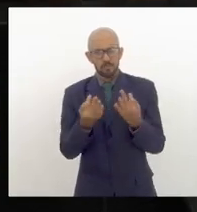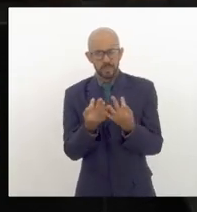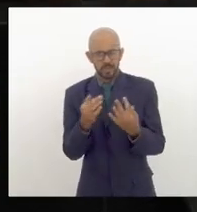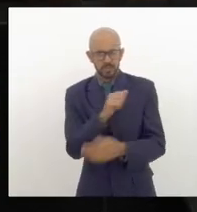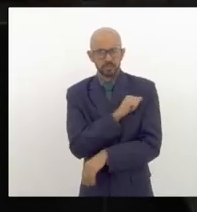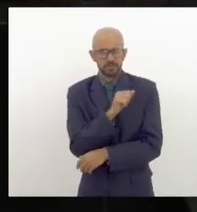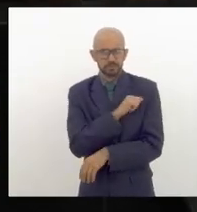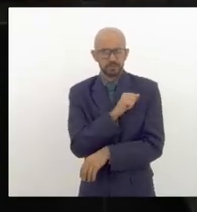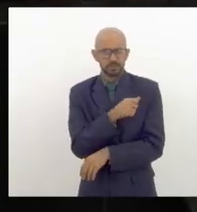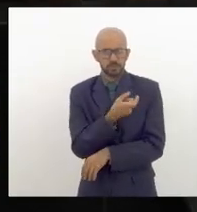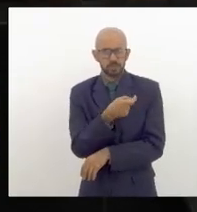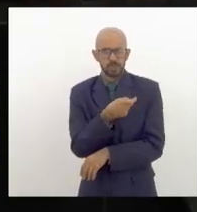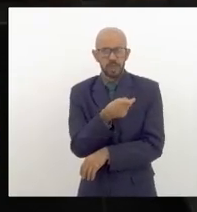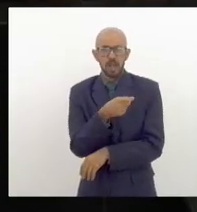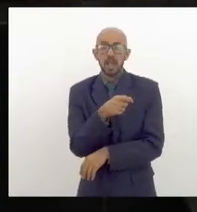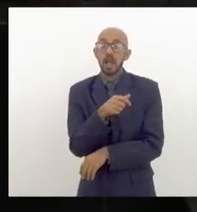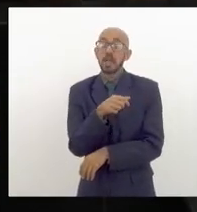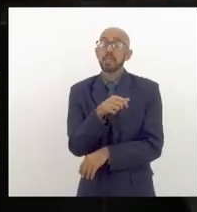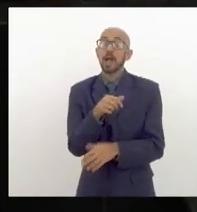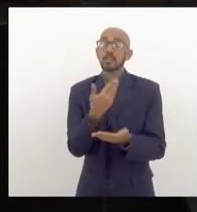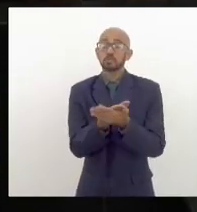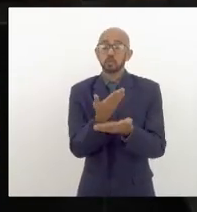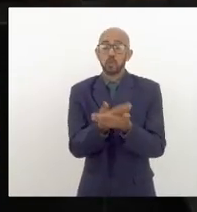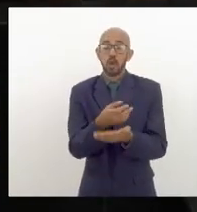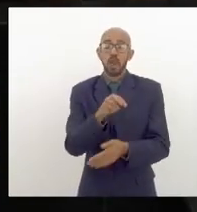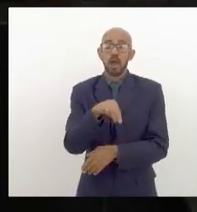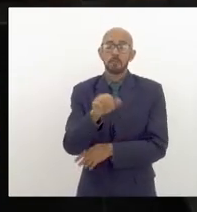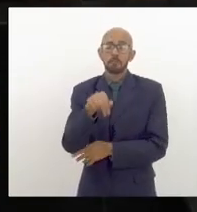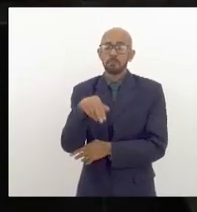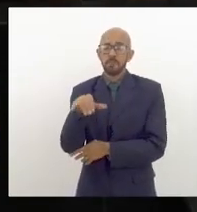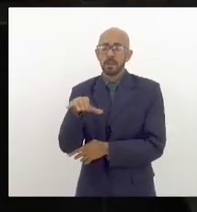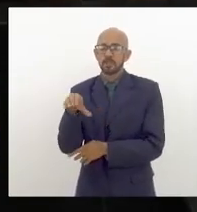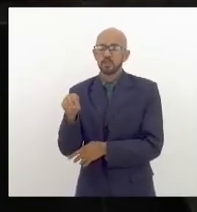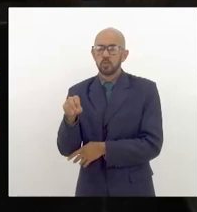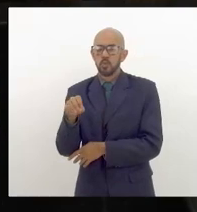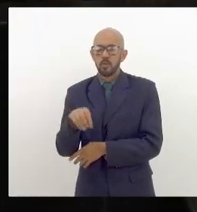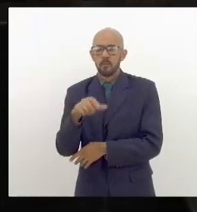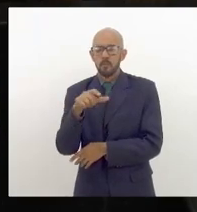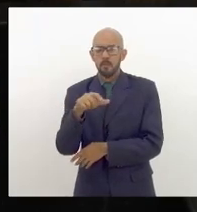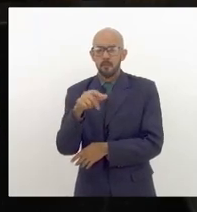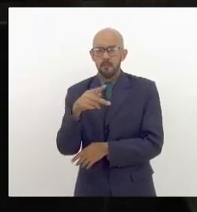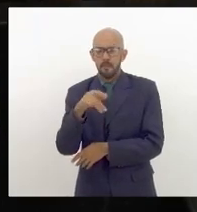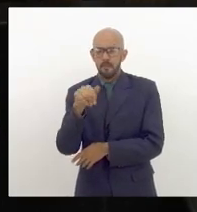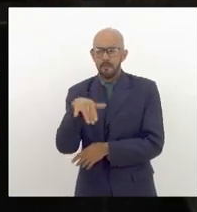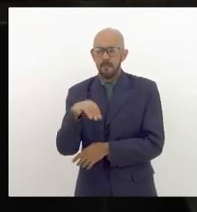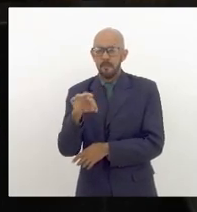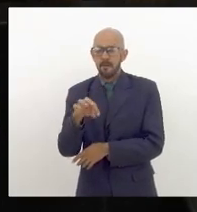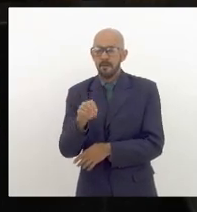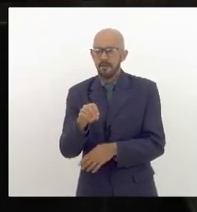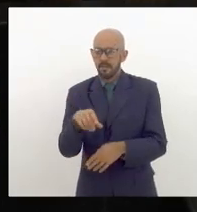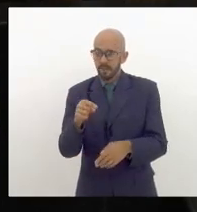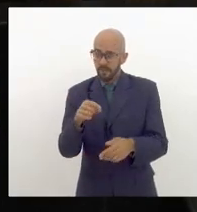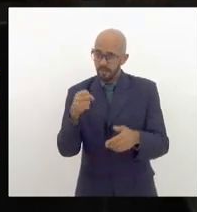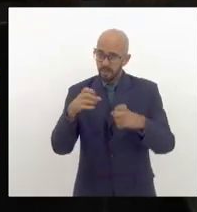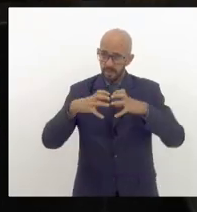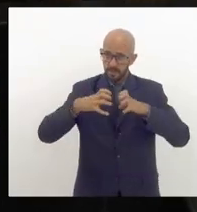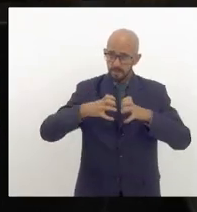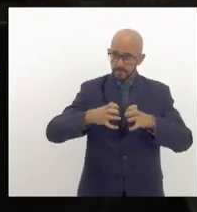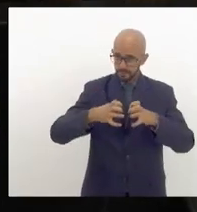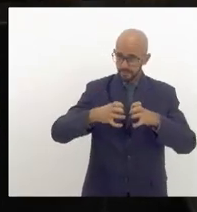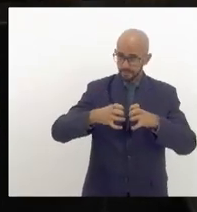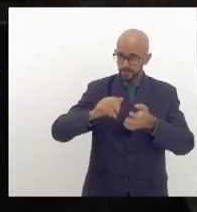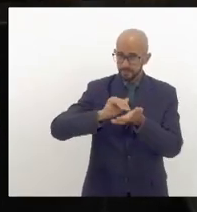Municipal esse Combatente Amâncio pinto que nós apoiamos divulgou uma nota pública está lutando para a Prefeitura de as barras